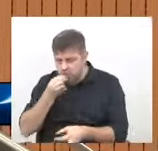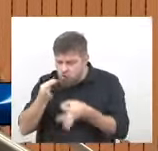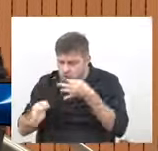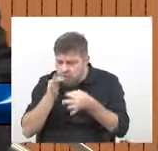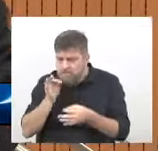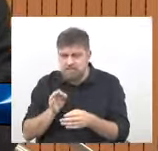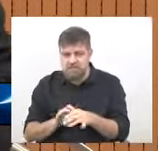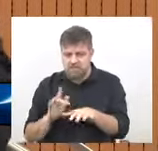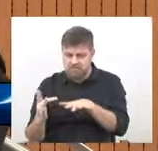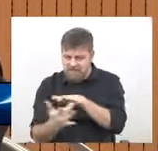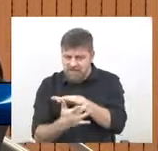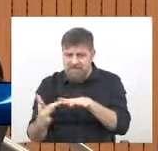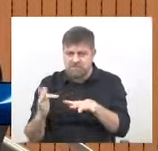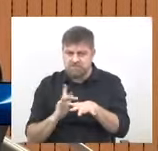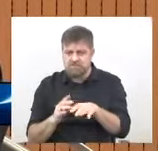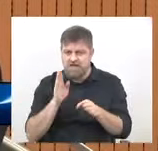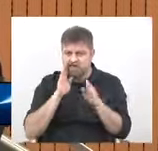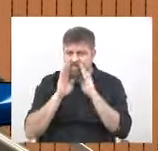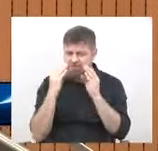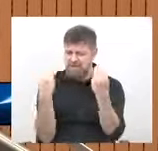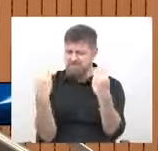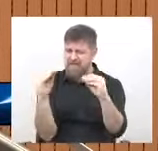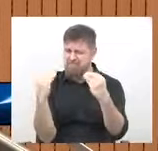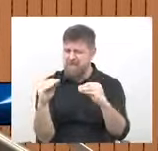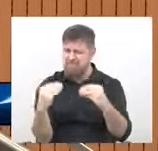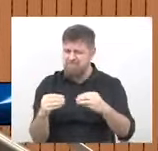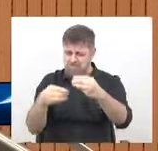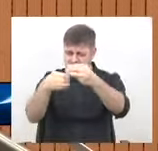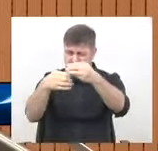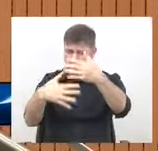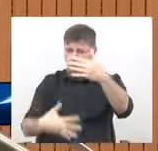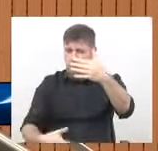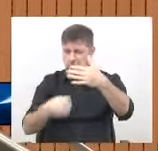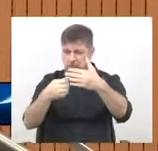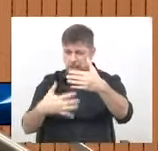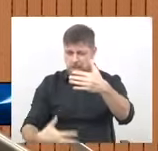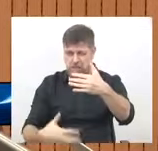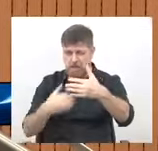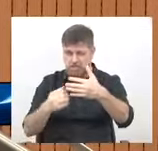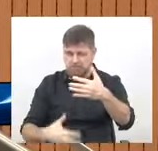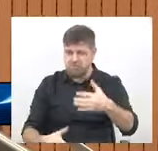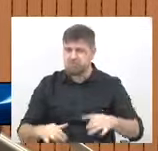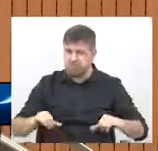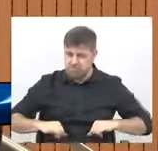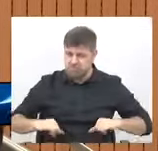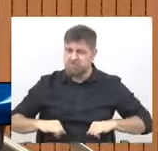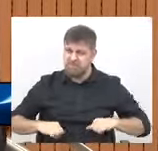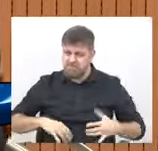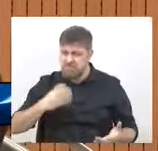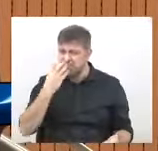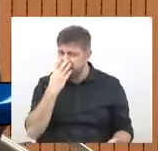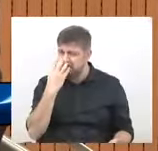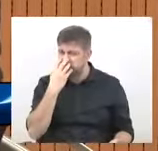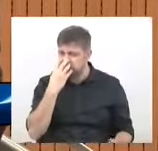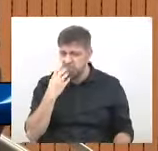redes sociais, realizado protestos diante destes fatos, e nós estamos aqui, a pedido do